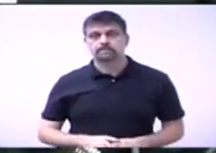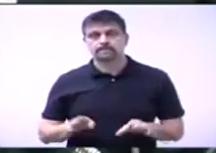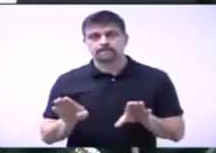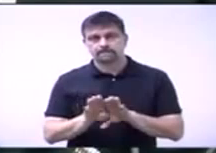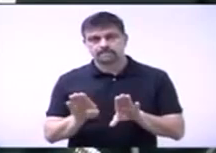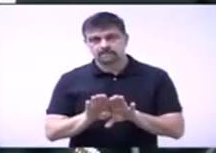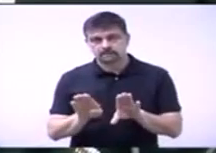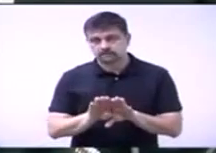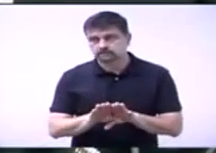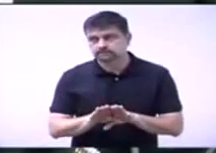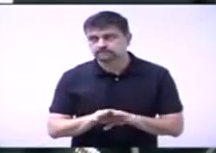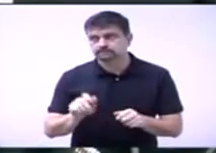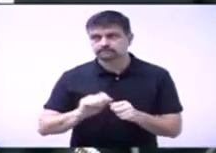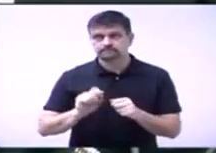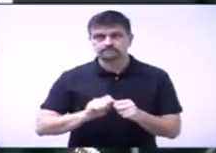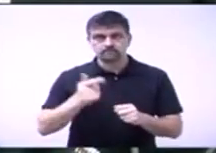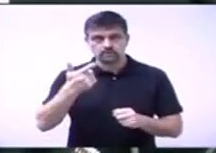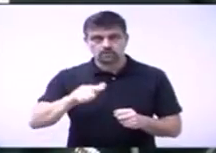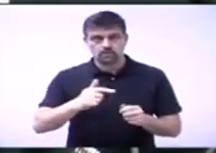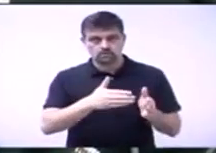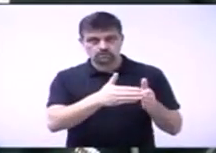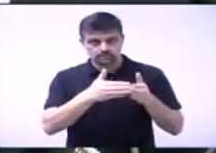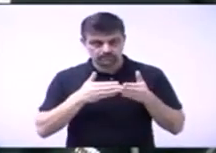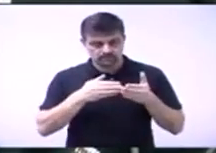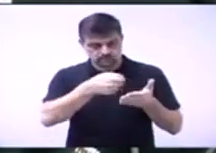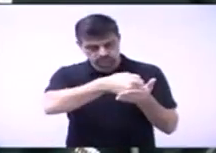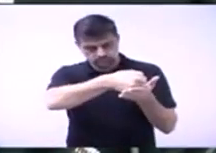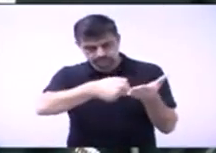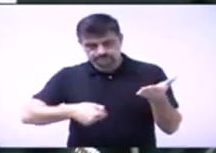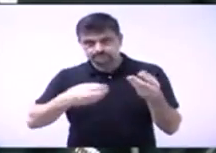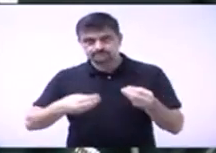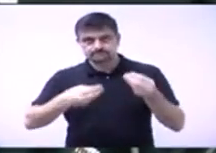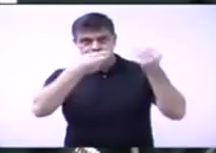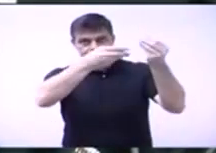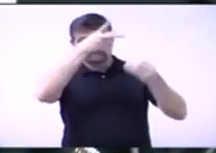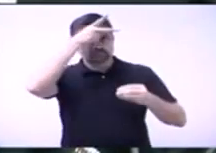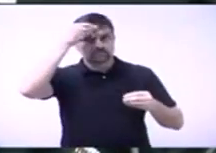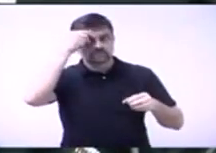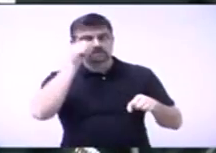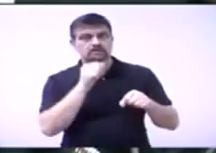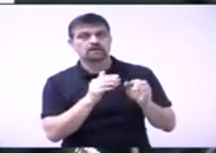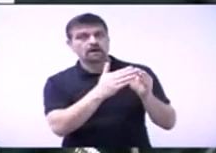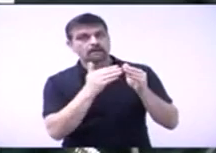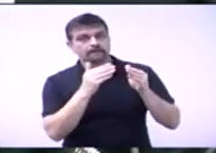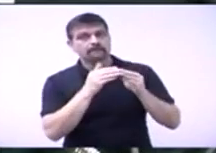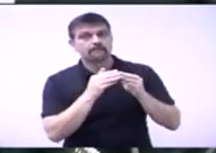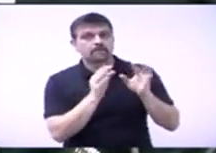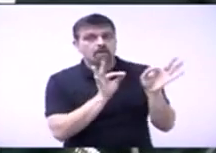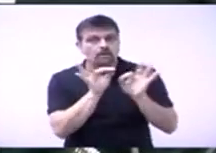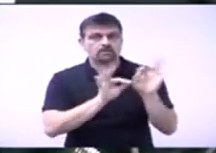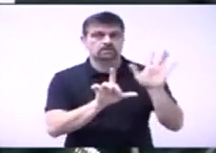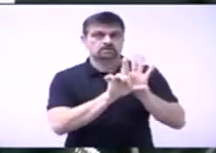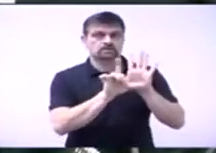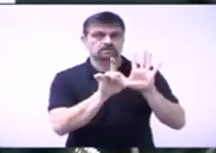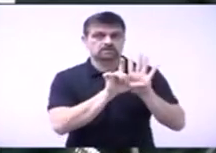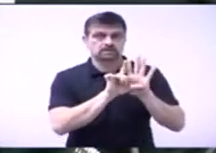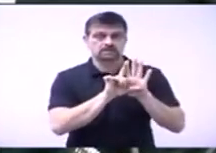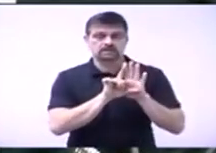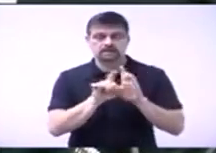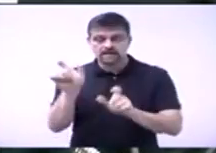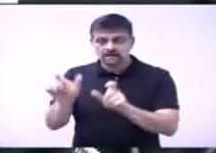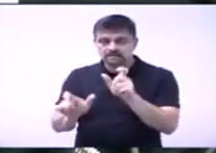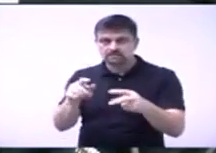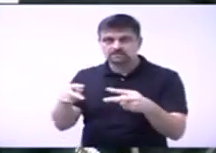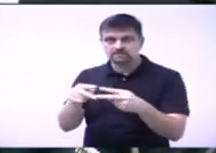Também, outra indicação que sugere ao Executivo a elaboração de um projeto de lei de incentivo aos munícipes